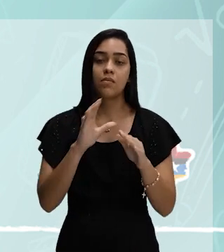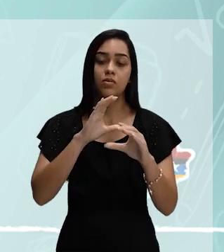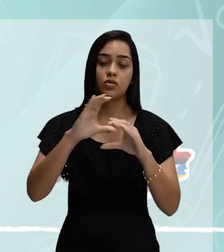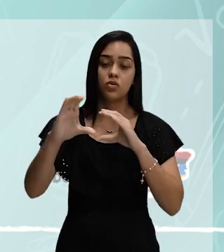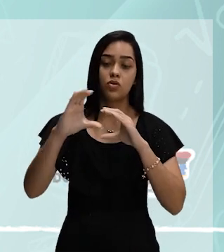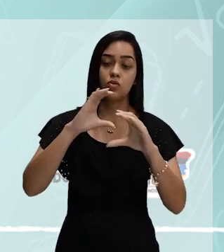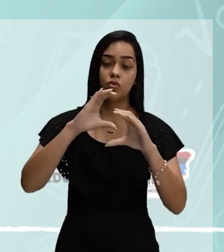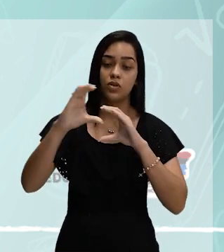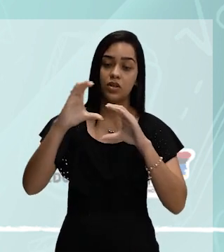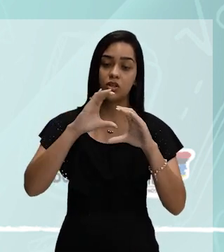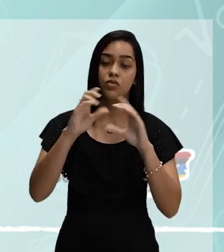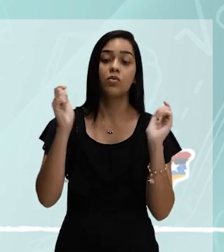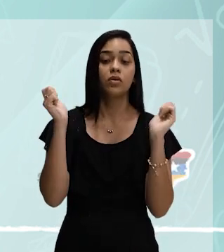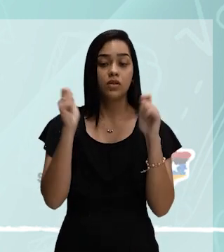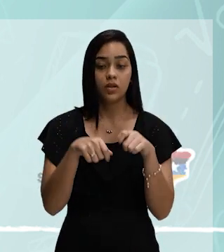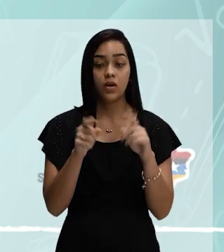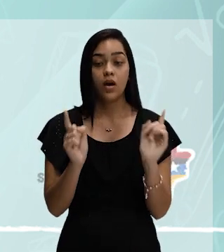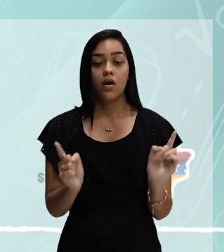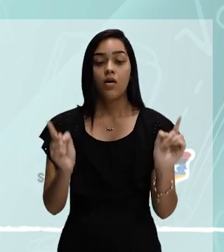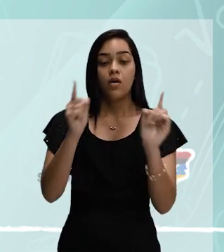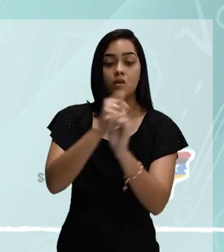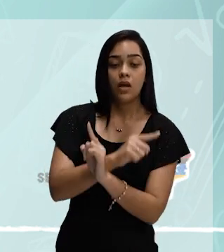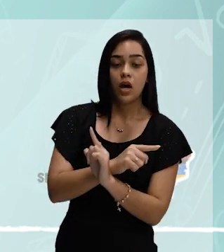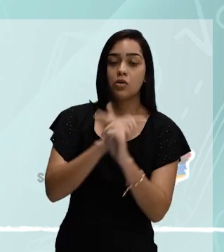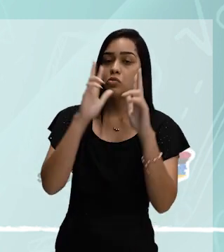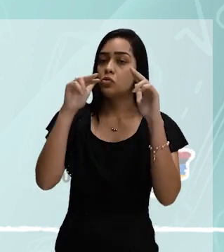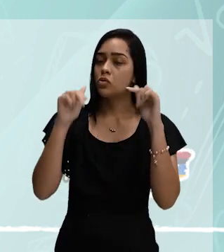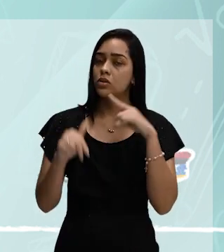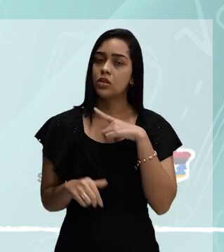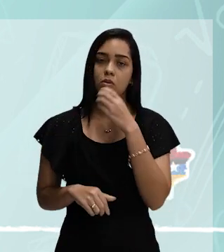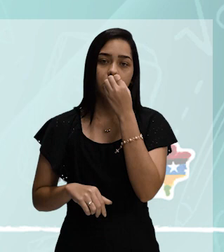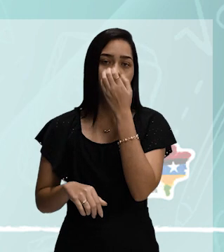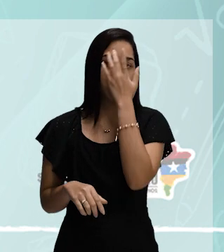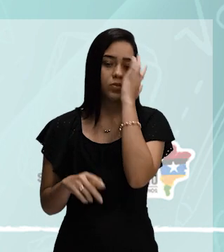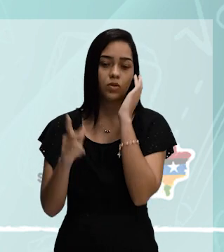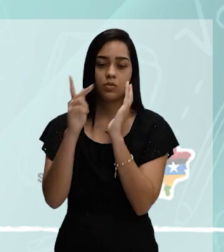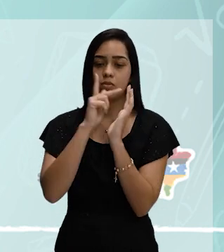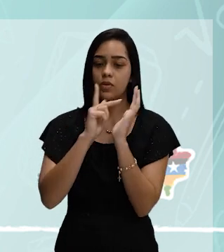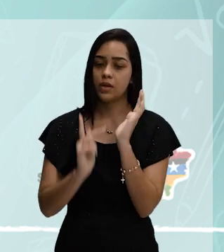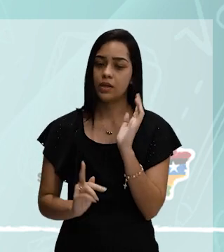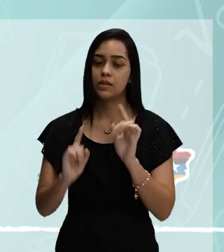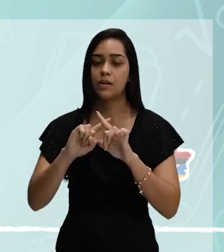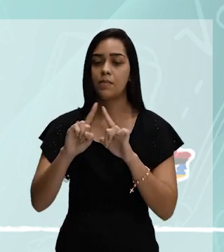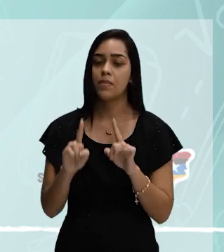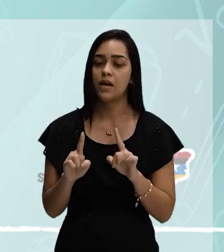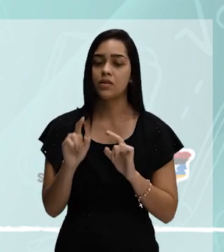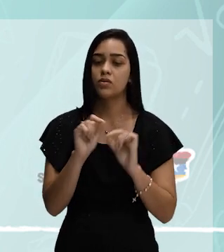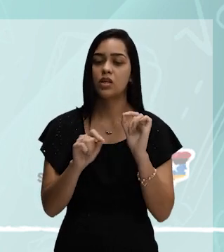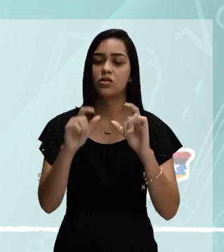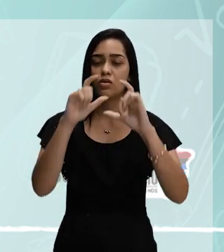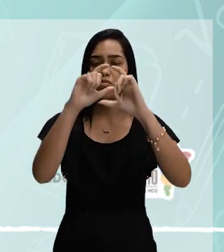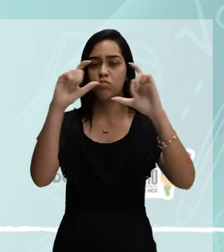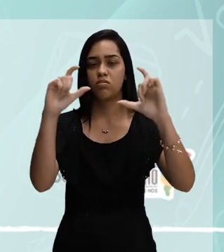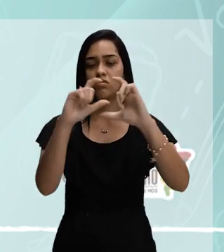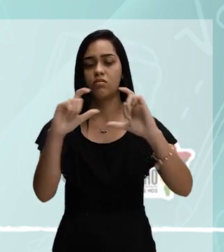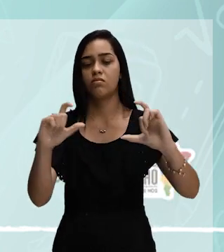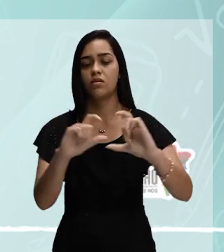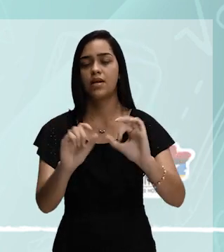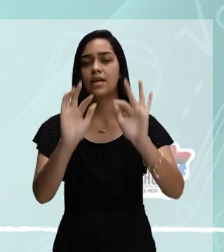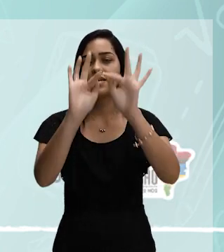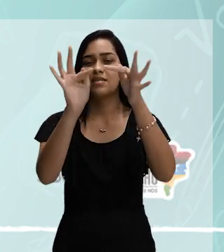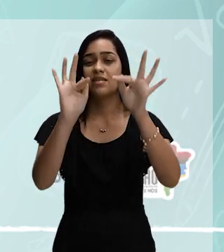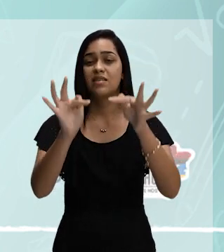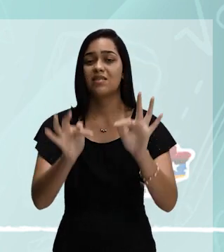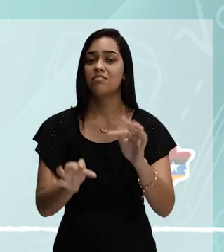de maneira mais bela, simples e comunicativa possível. Do